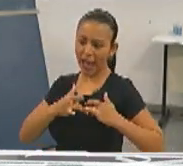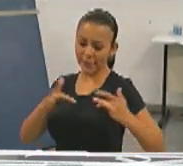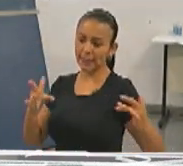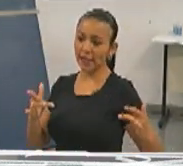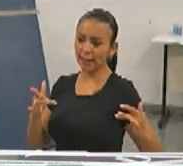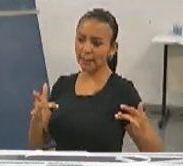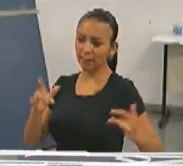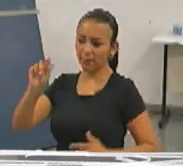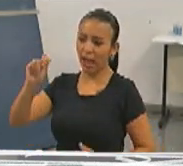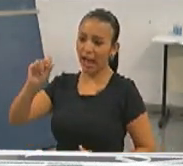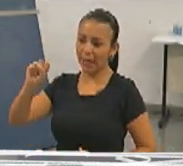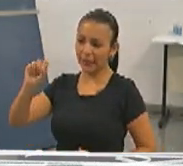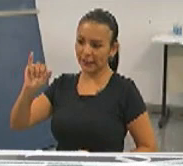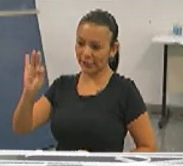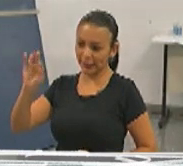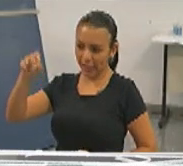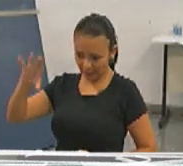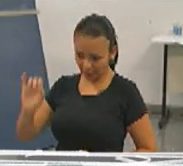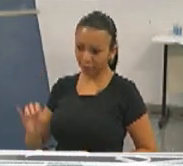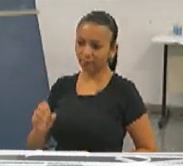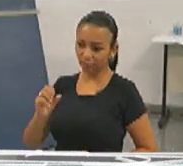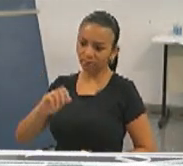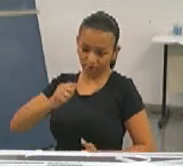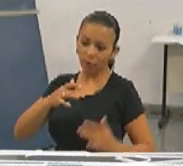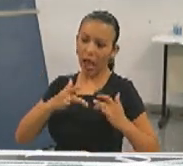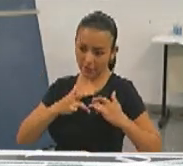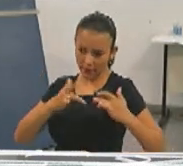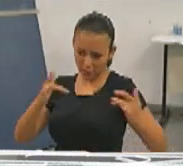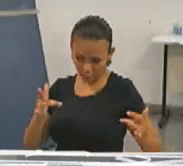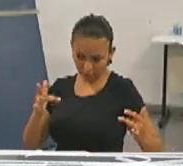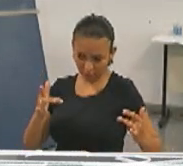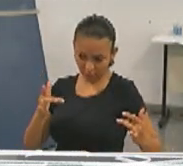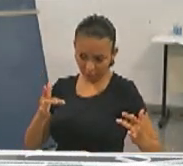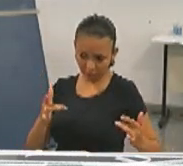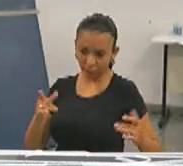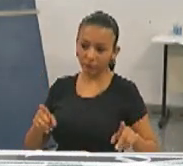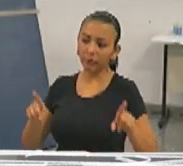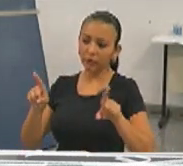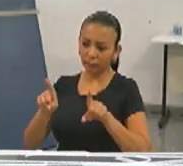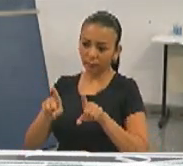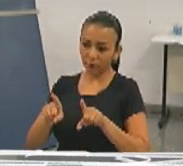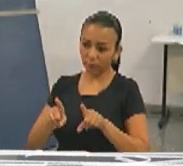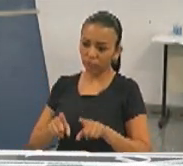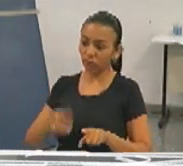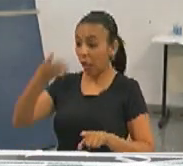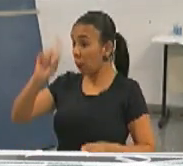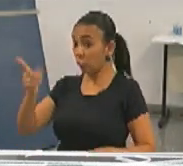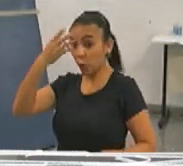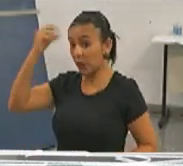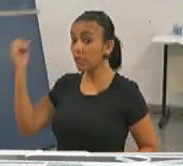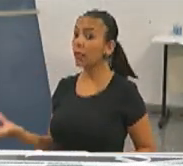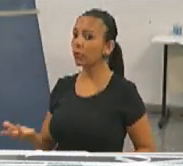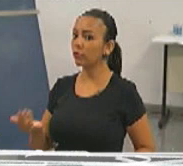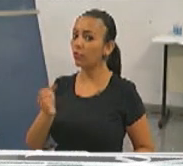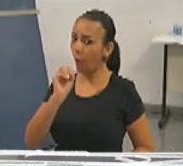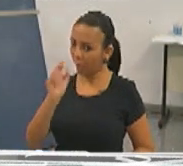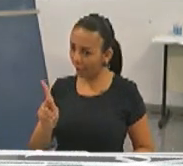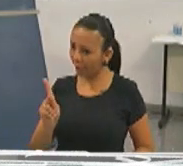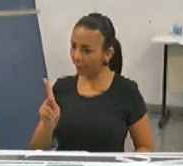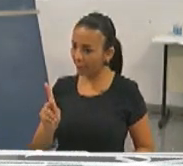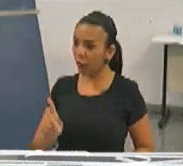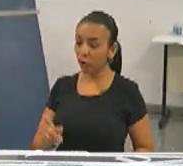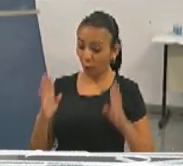trabalho de extensão aqui dentro do HU, por isso que eu insisto na extensão, não que eu esqueça da assistência. Mas quanto ao centro de estudo,